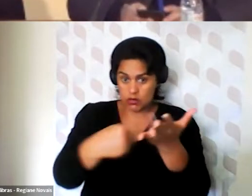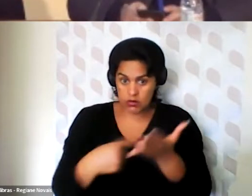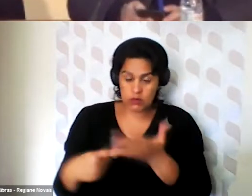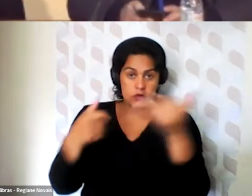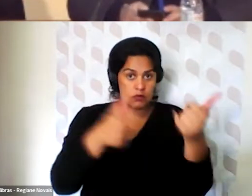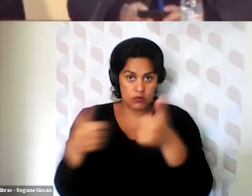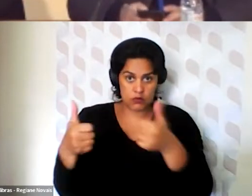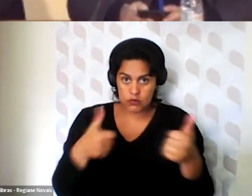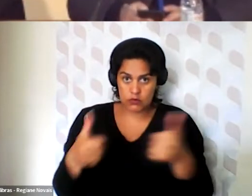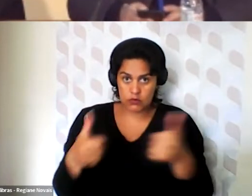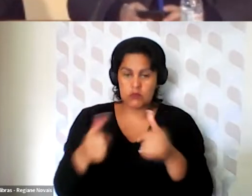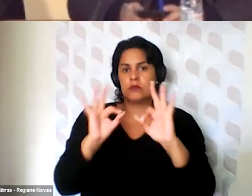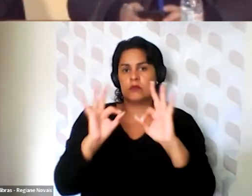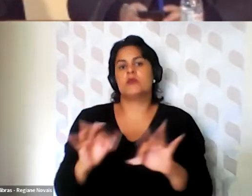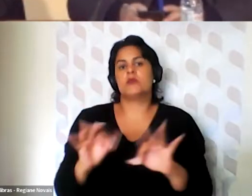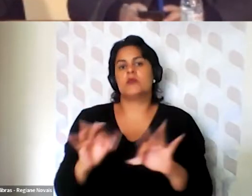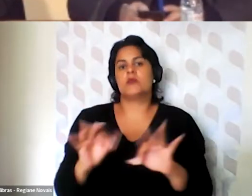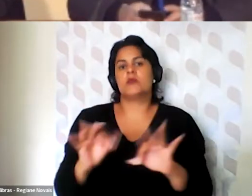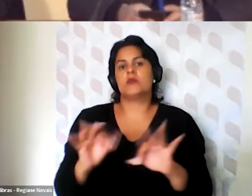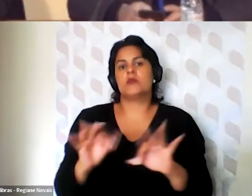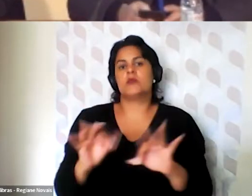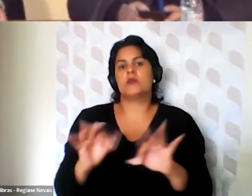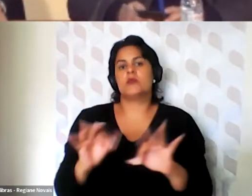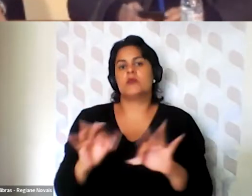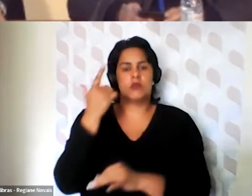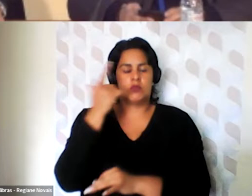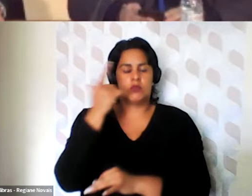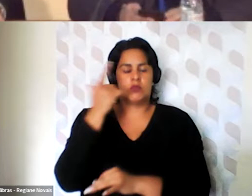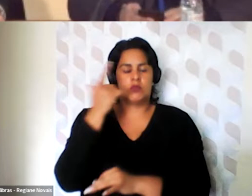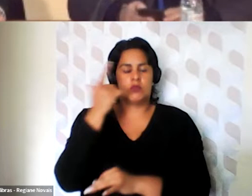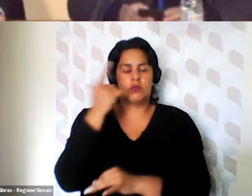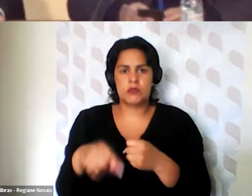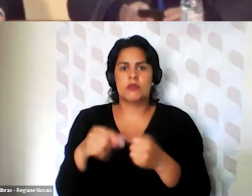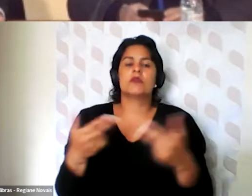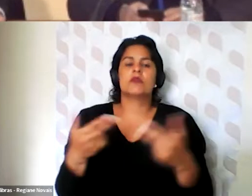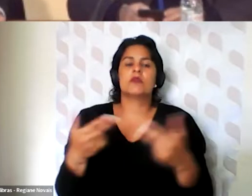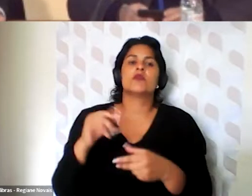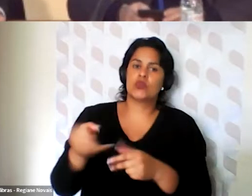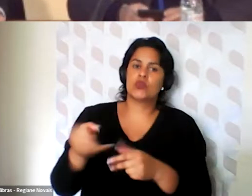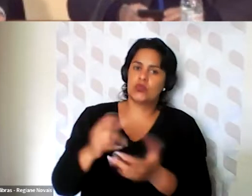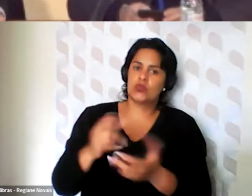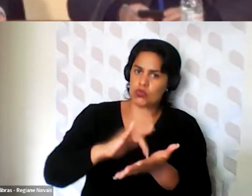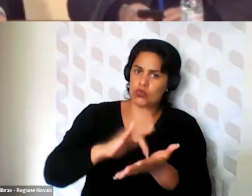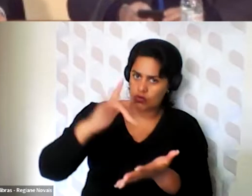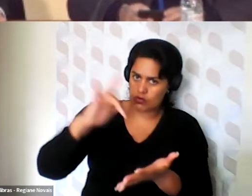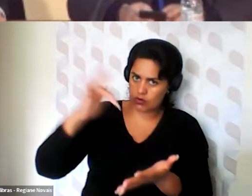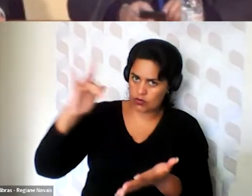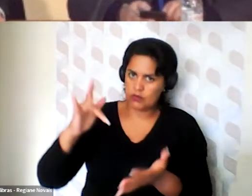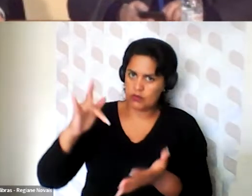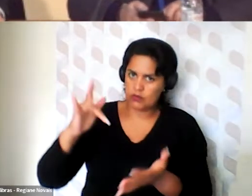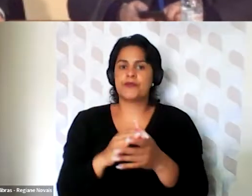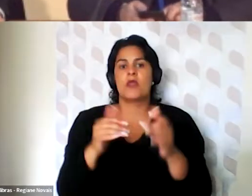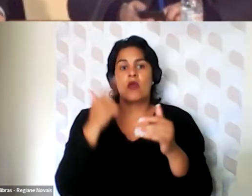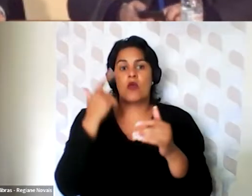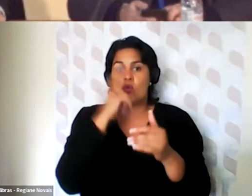em grandes linhas, esses dois tipos de instrumentos na organização, como resultado de ser uma organização